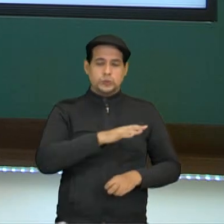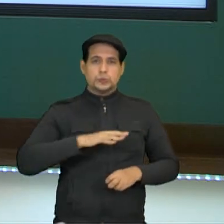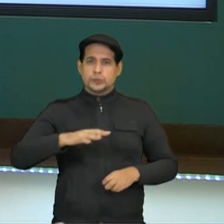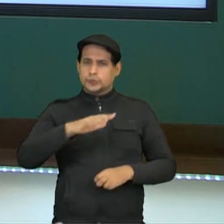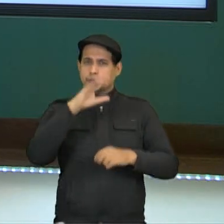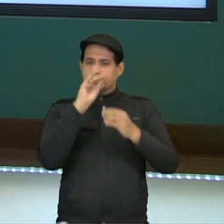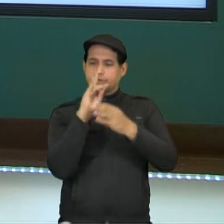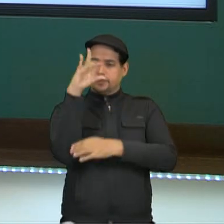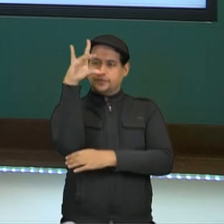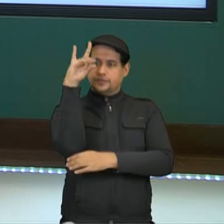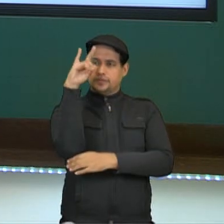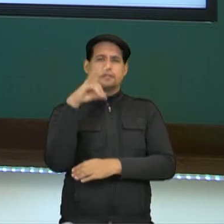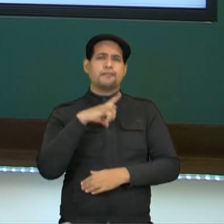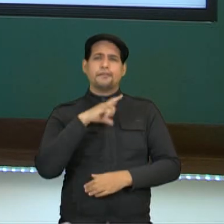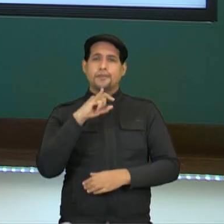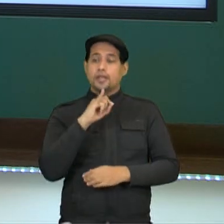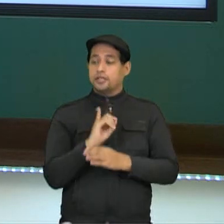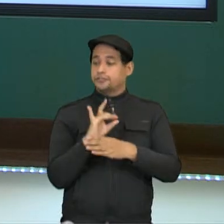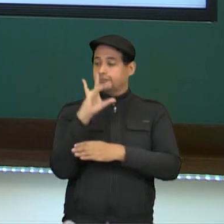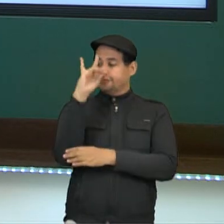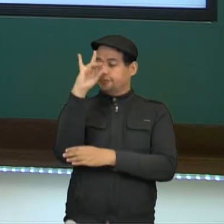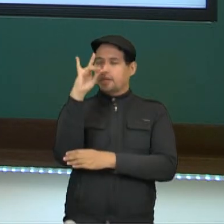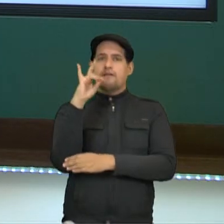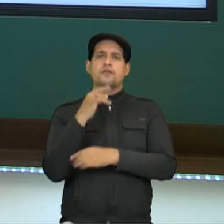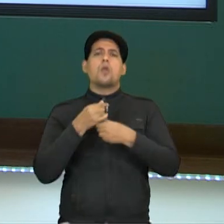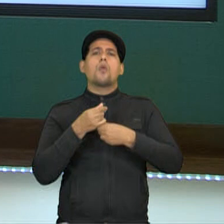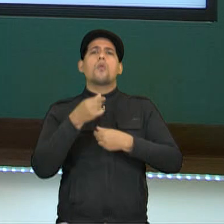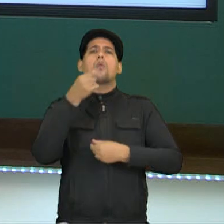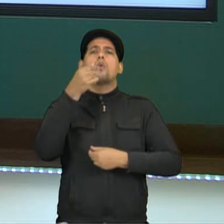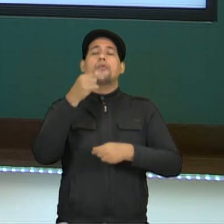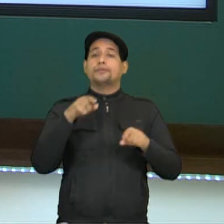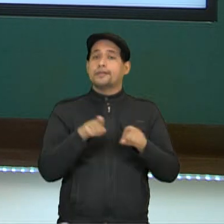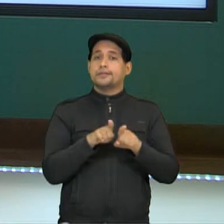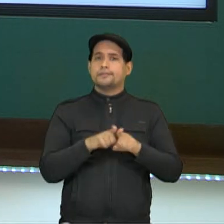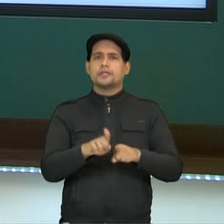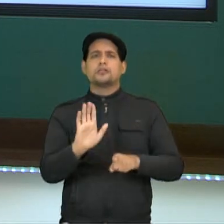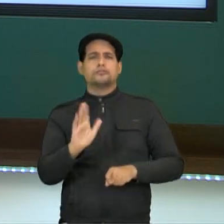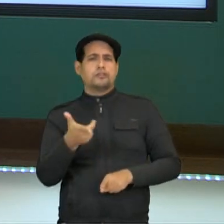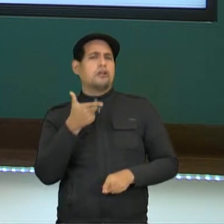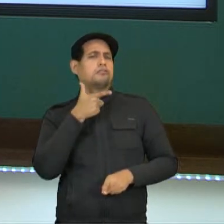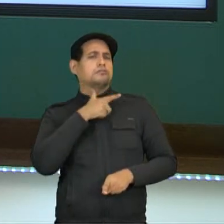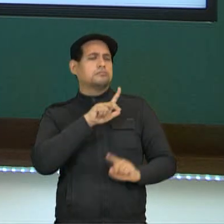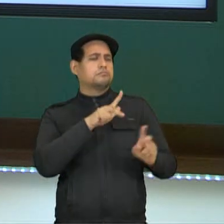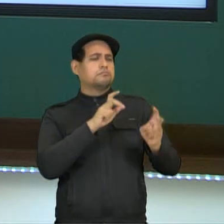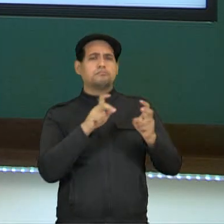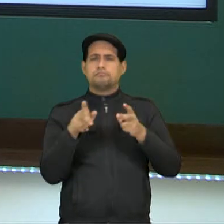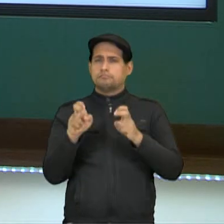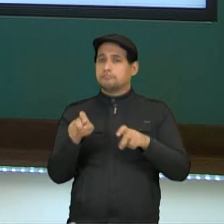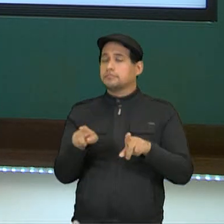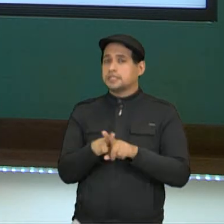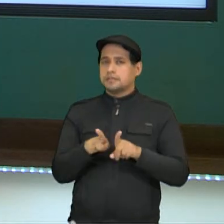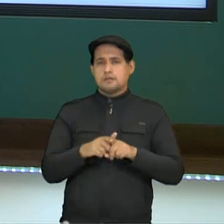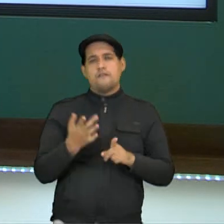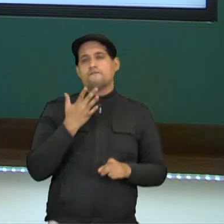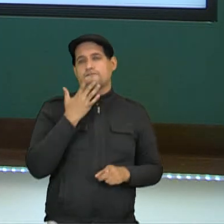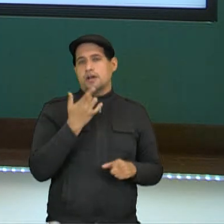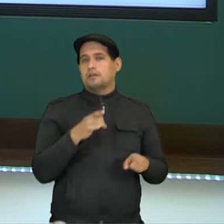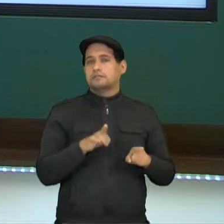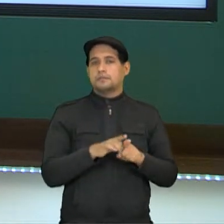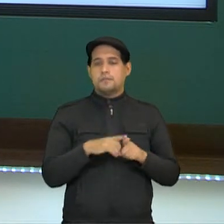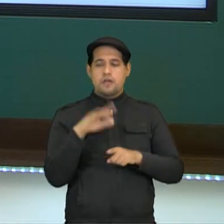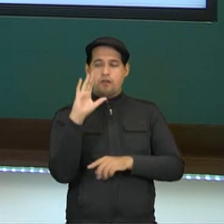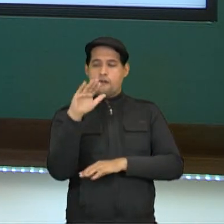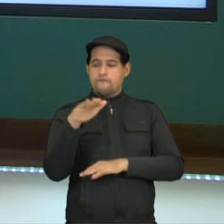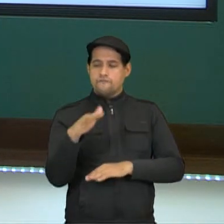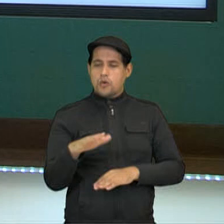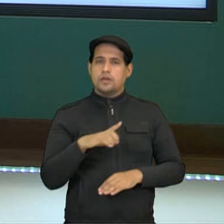de girafas existiam girafas de pescoço longo e que conseguiam encontrar, né, com mais facilidade as